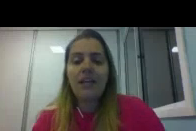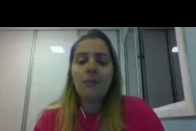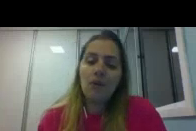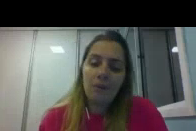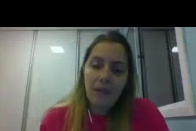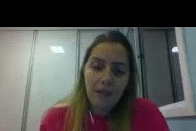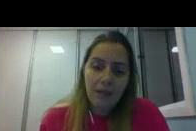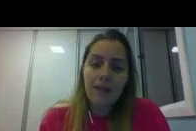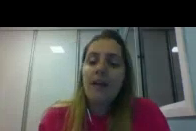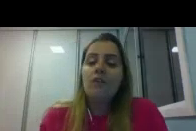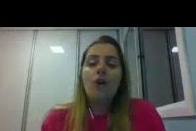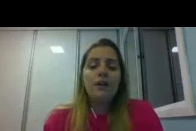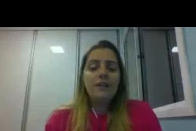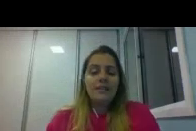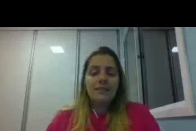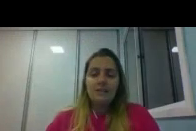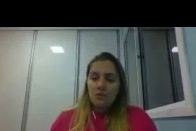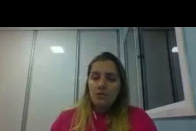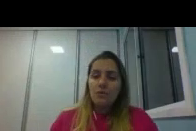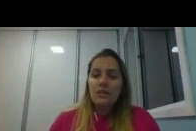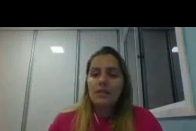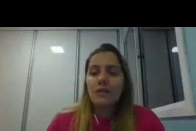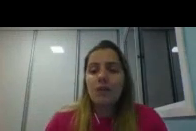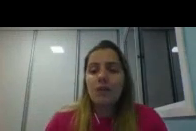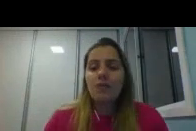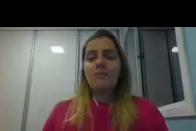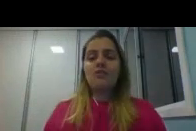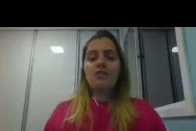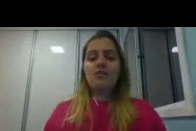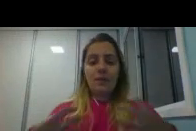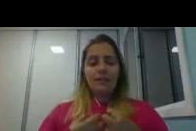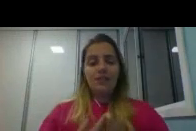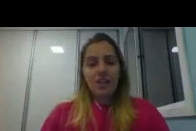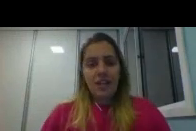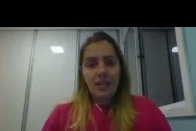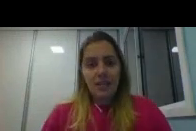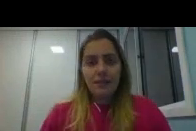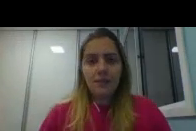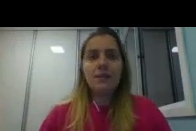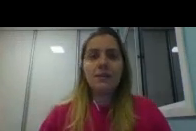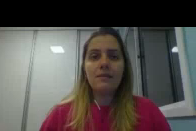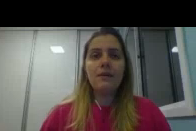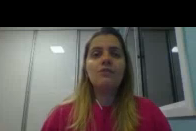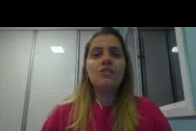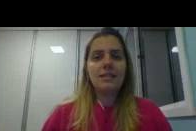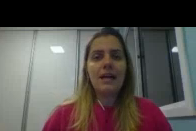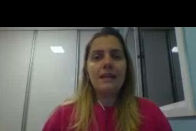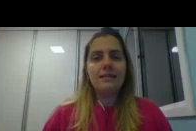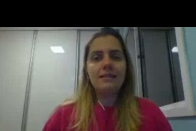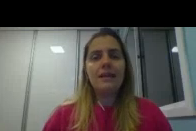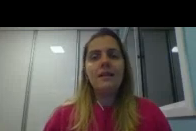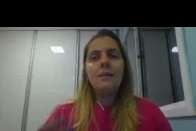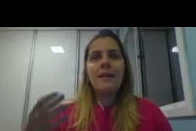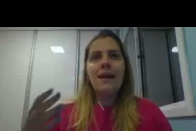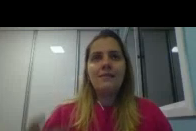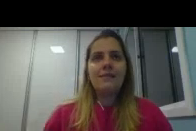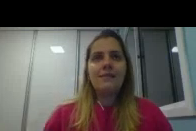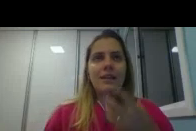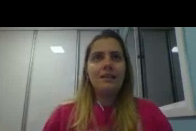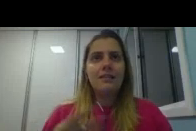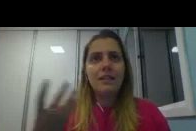essa proteína hemoglobina. Todas essas estruturas, então, nós temos sequências gênicas que são utilizadas